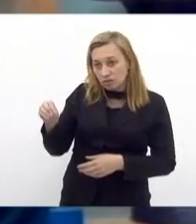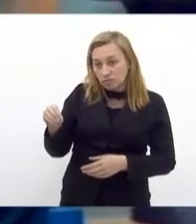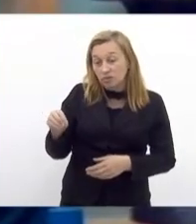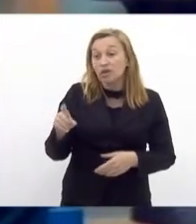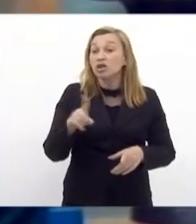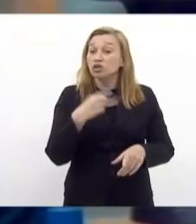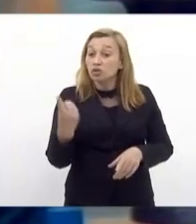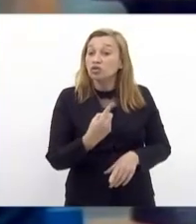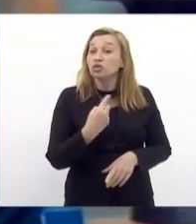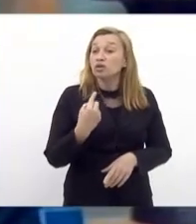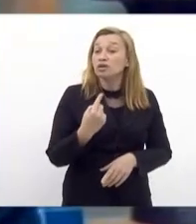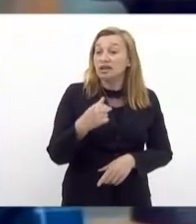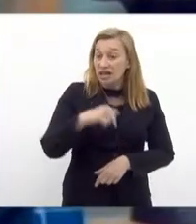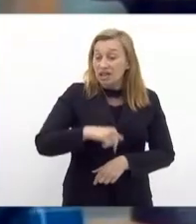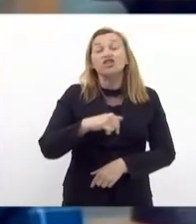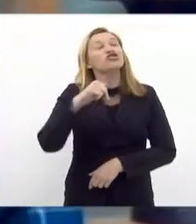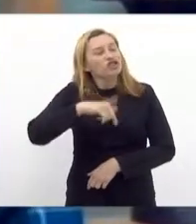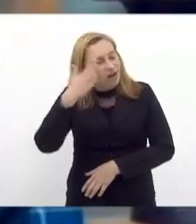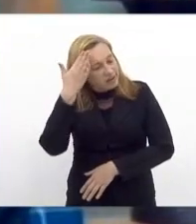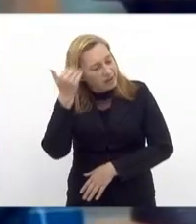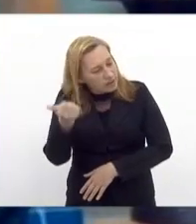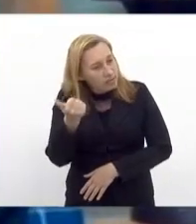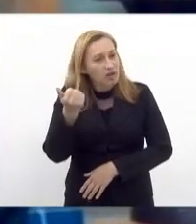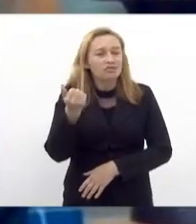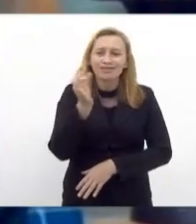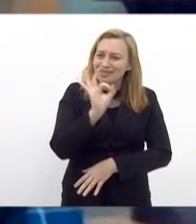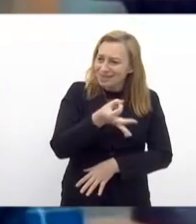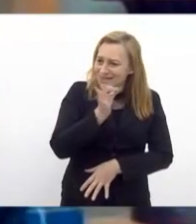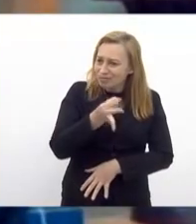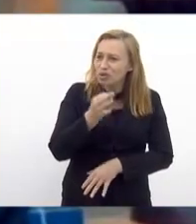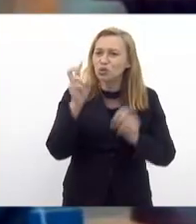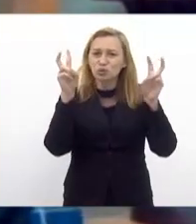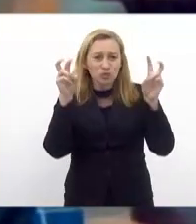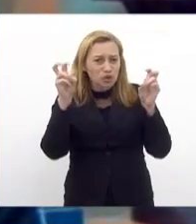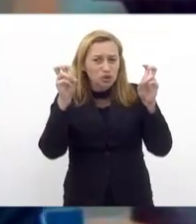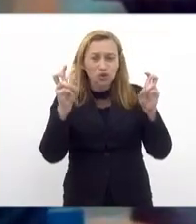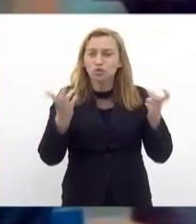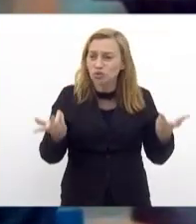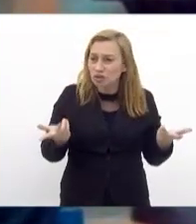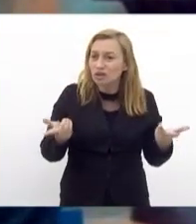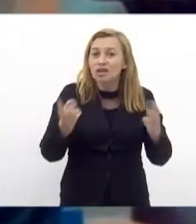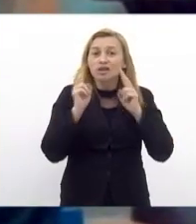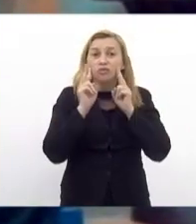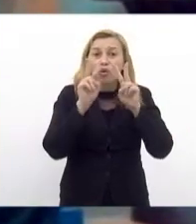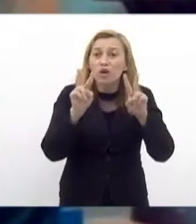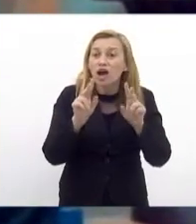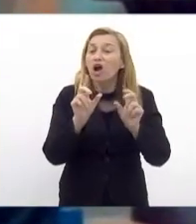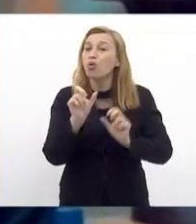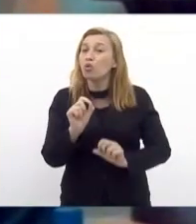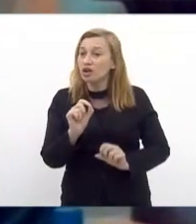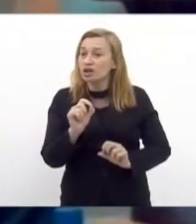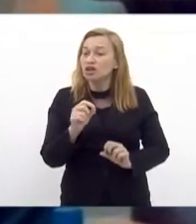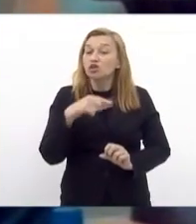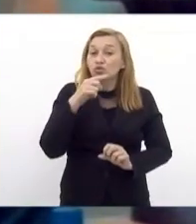nós aqui já estamos sabendo profundamente desse assunto. O que temos que olhar, sem